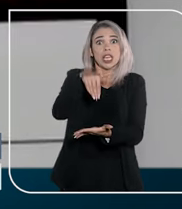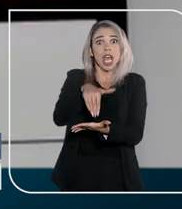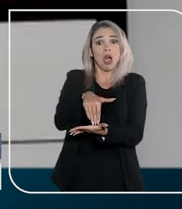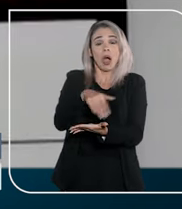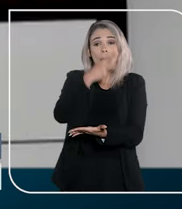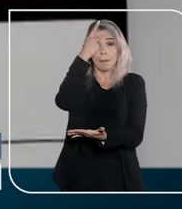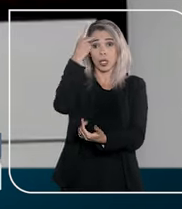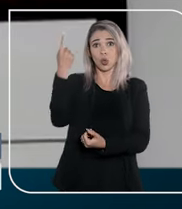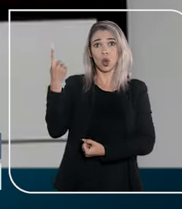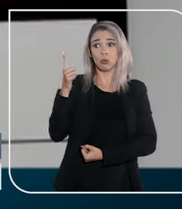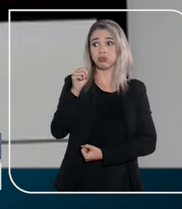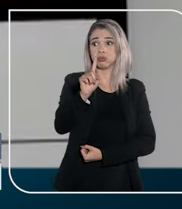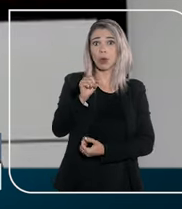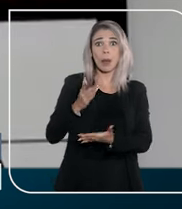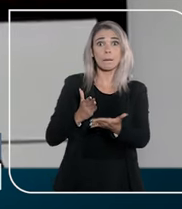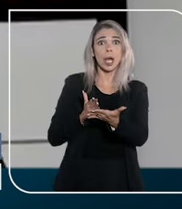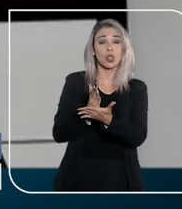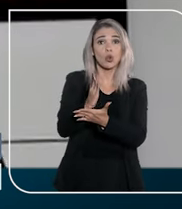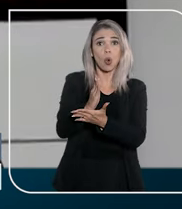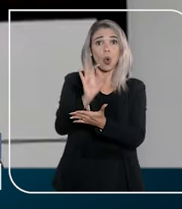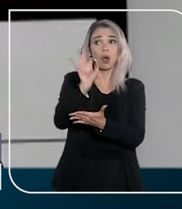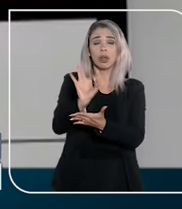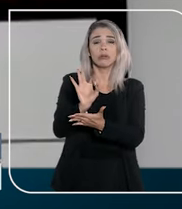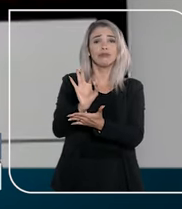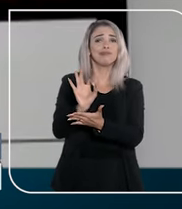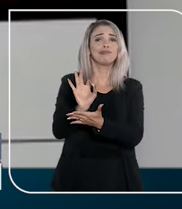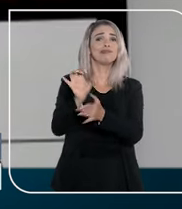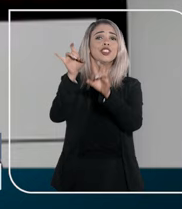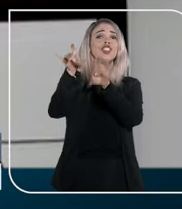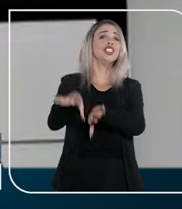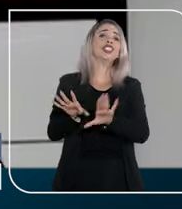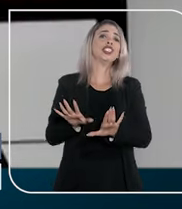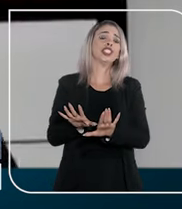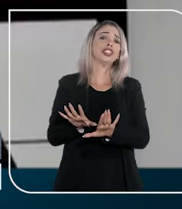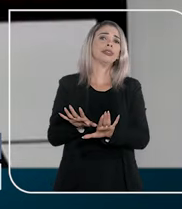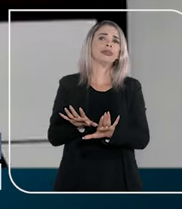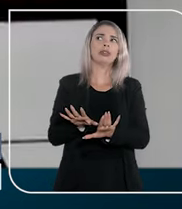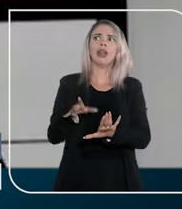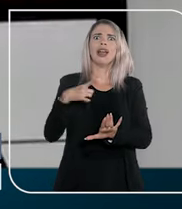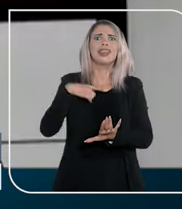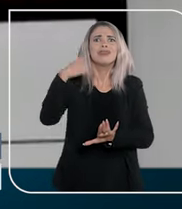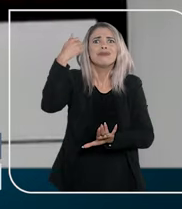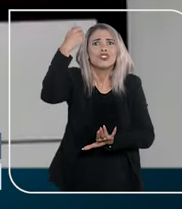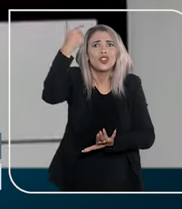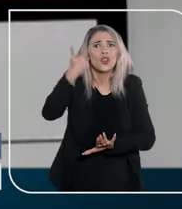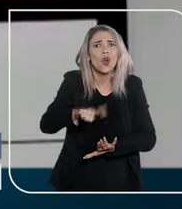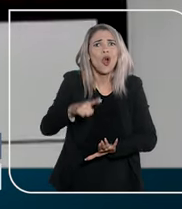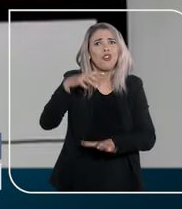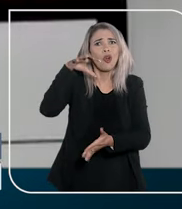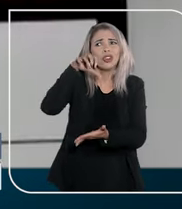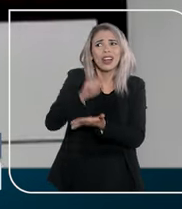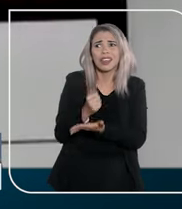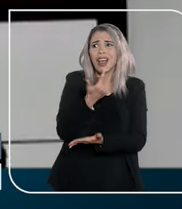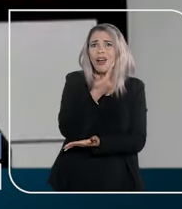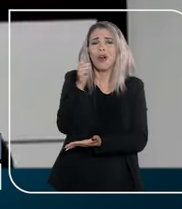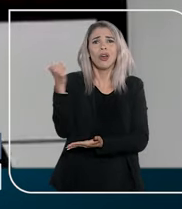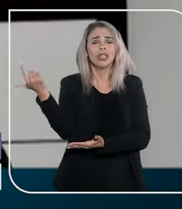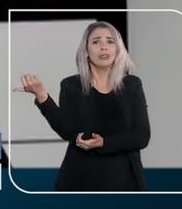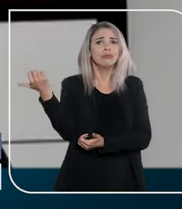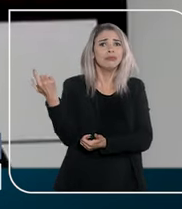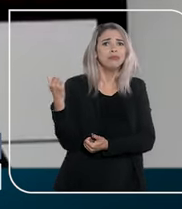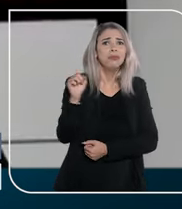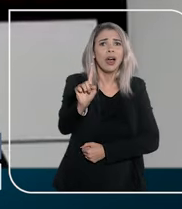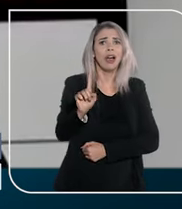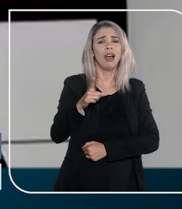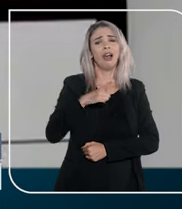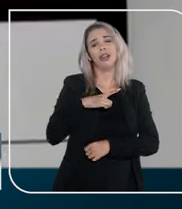aquele próprio indivíduo que foi nomeado decide sair fora. Eu vou ter que abrir um novo processo para contratar mais um? Portanto, o cadastro